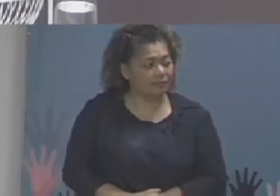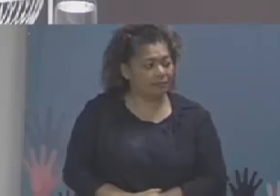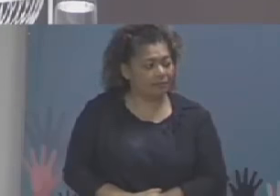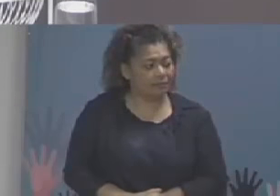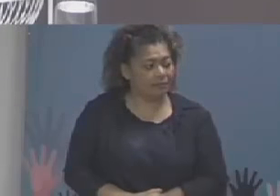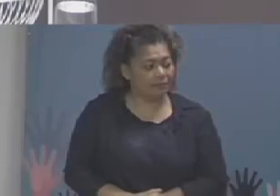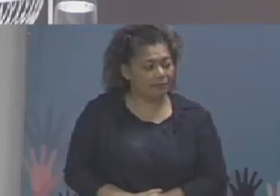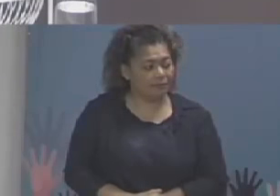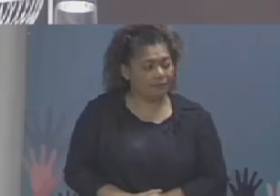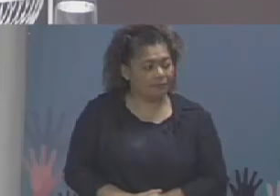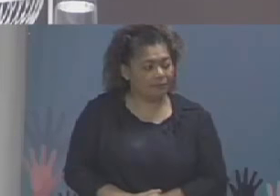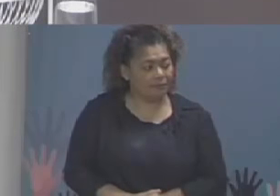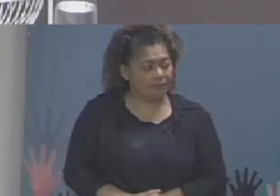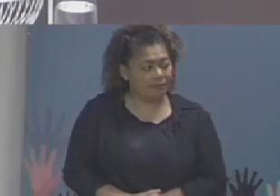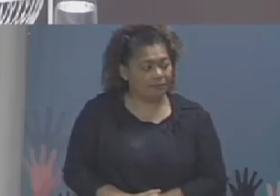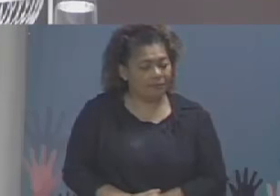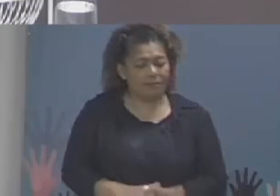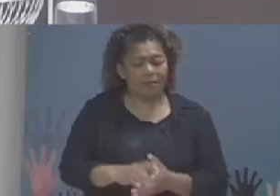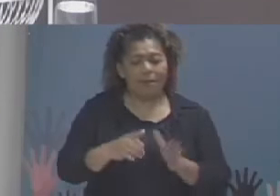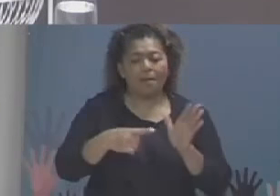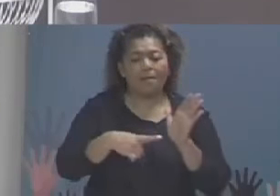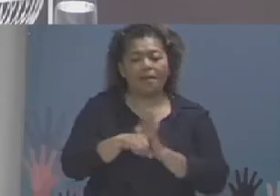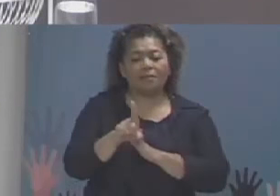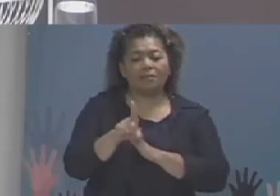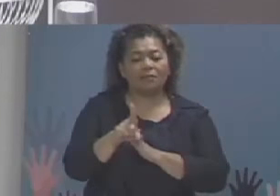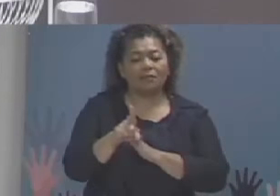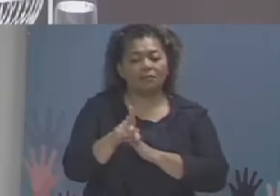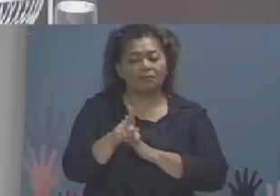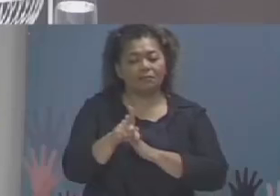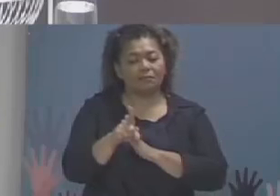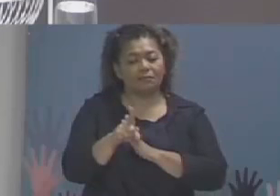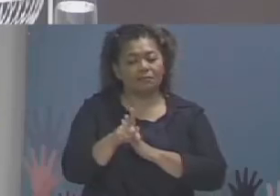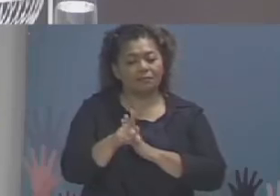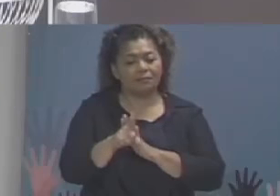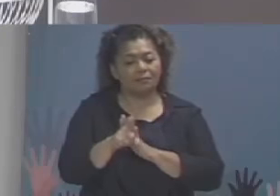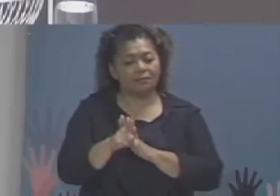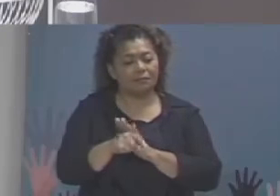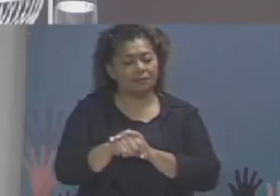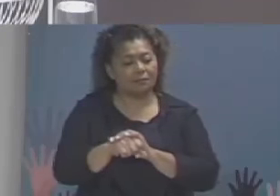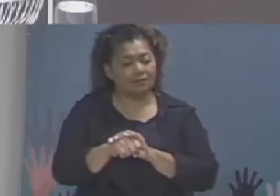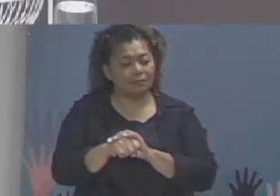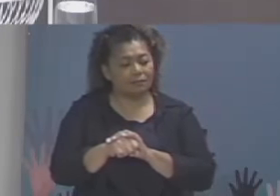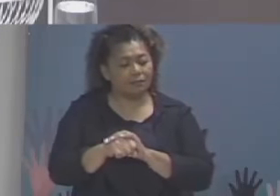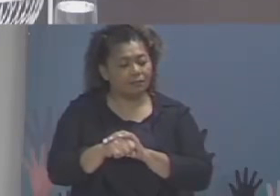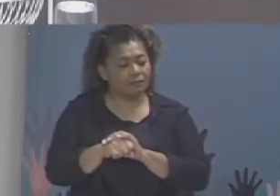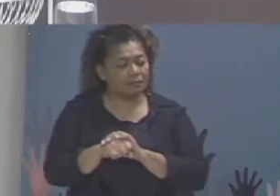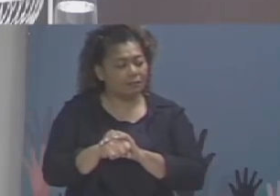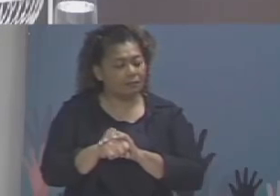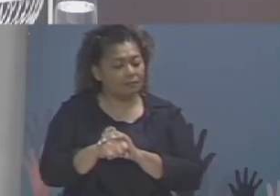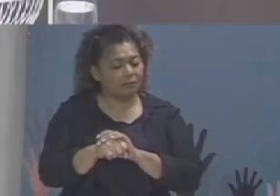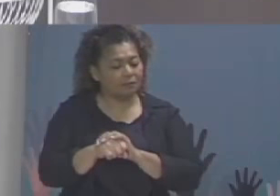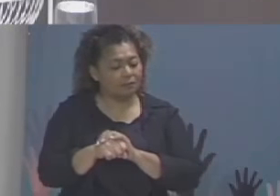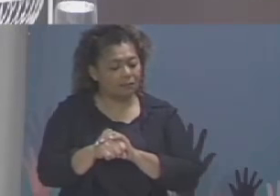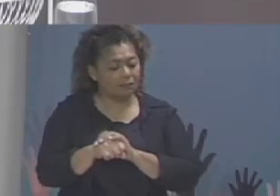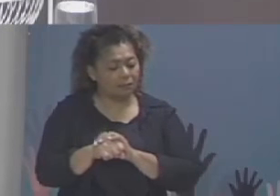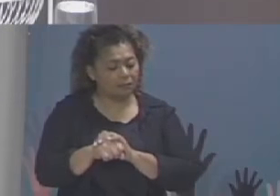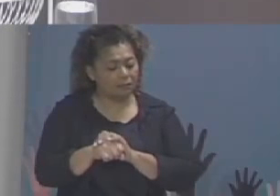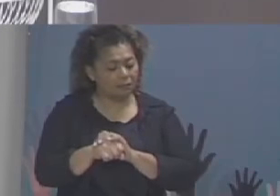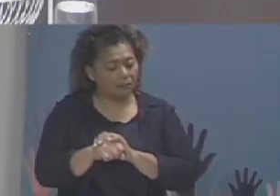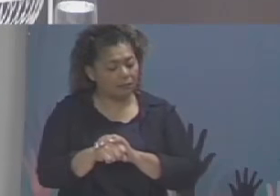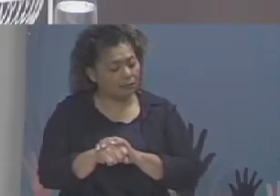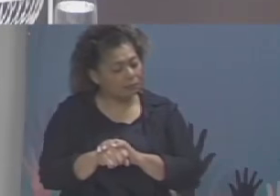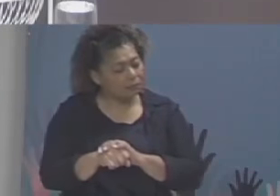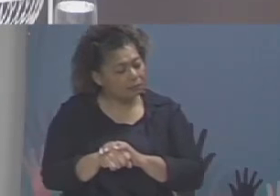Pergunta para o primeiro eixo, por favor. Já tem que sortear a ordem agora, né? E essa ordem é... Não, a cada...